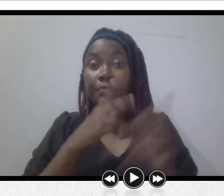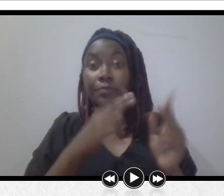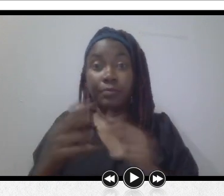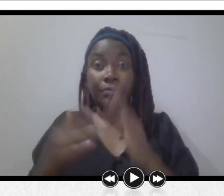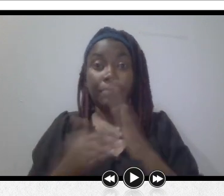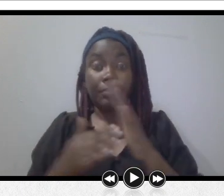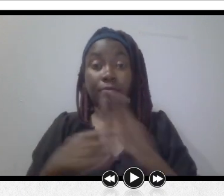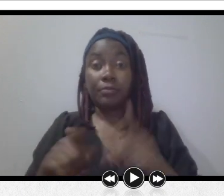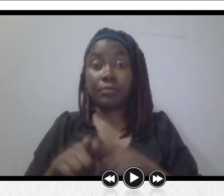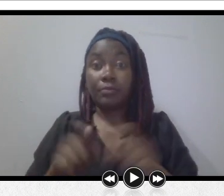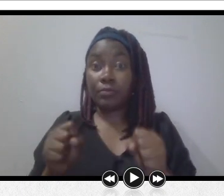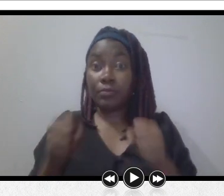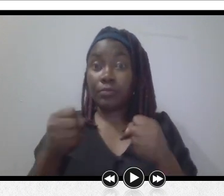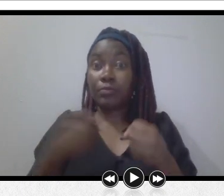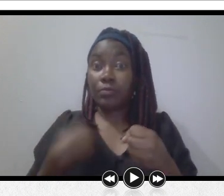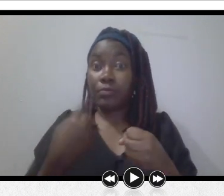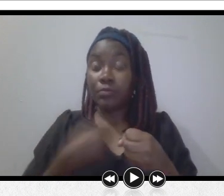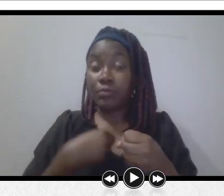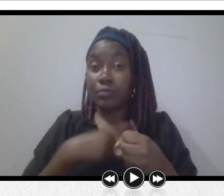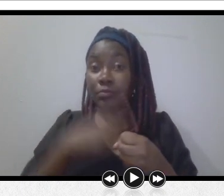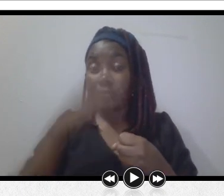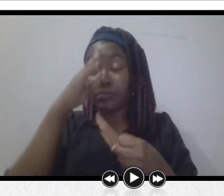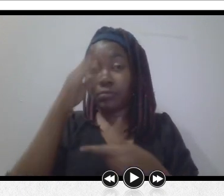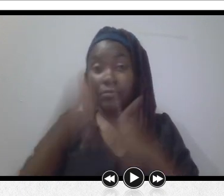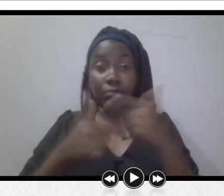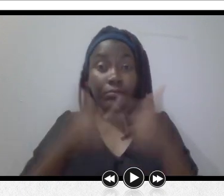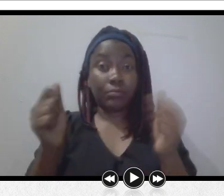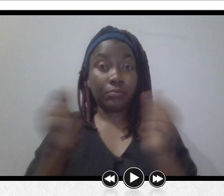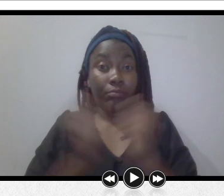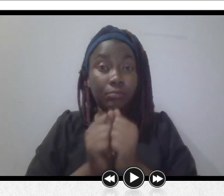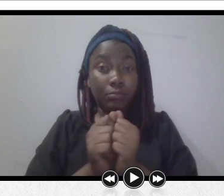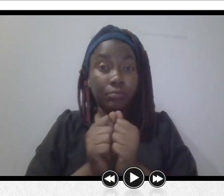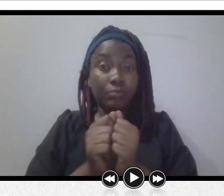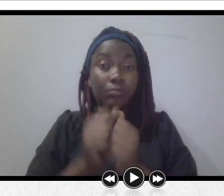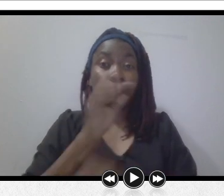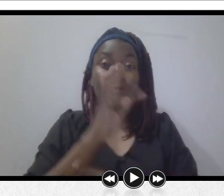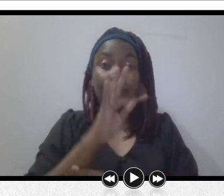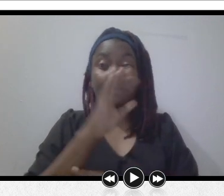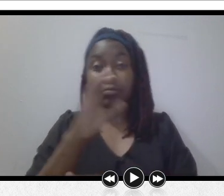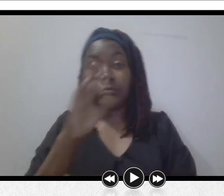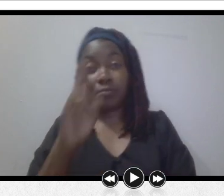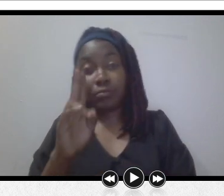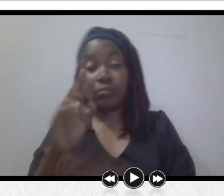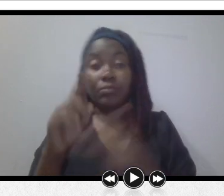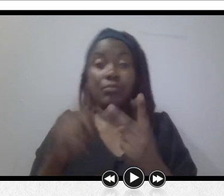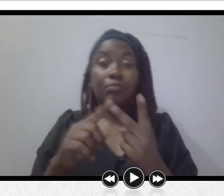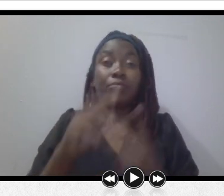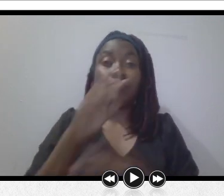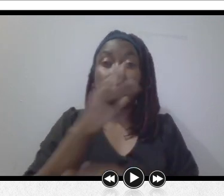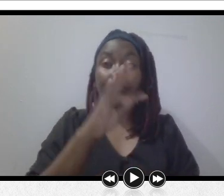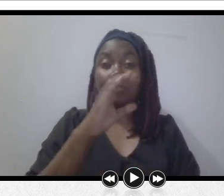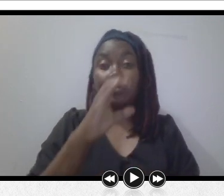os esforços que nós temos, principalmente nos trabalhos junto ao Tribunal de Contas da União, TCU, aos Tribunais de Contas